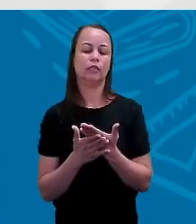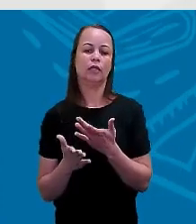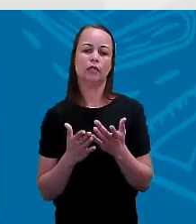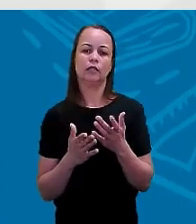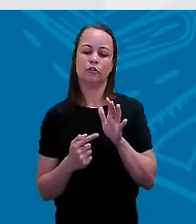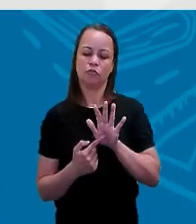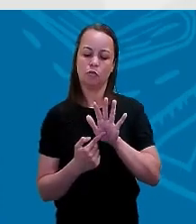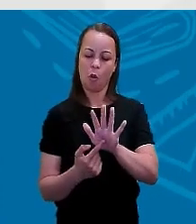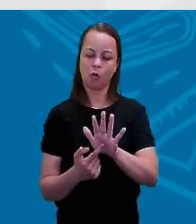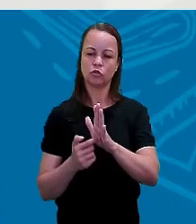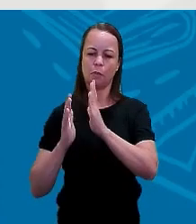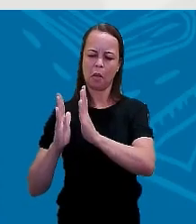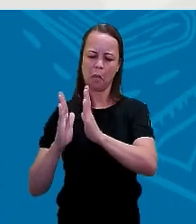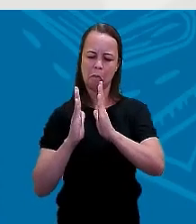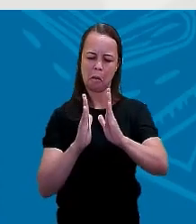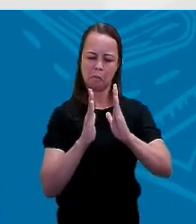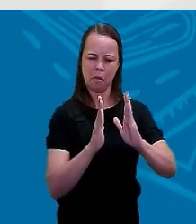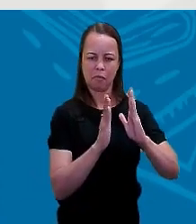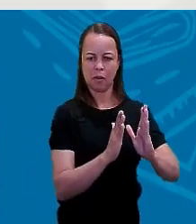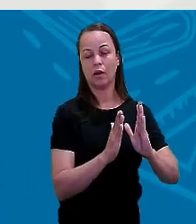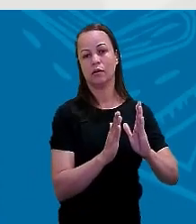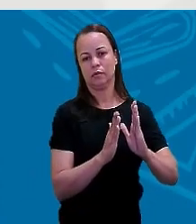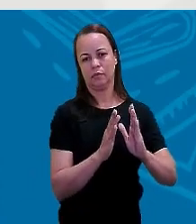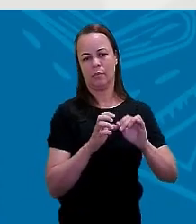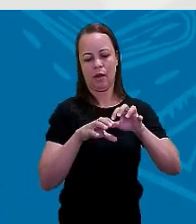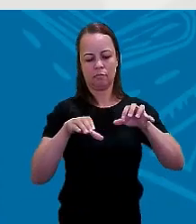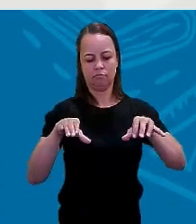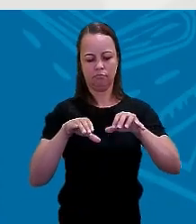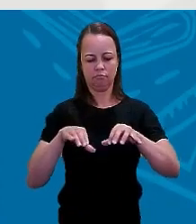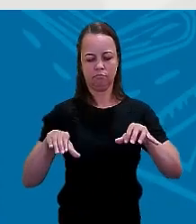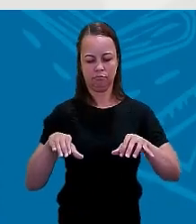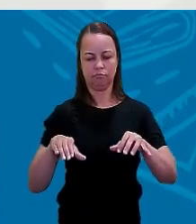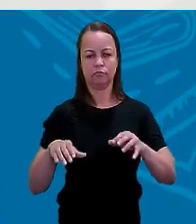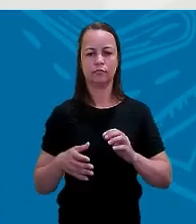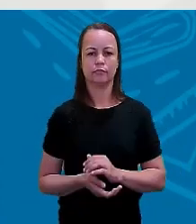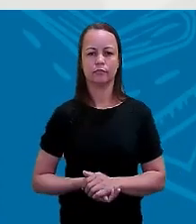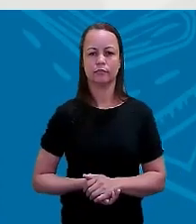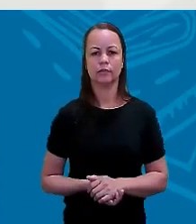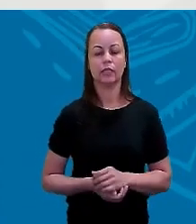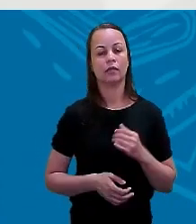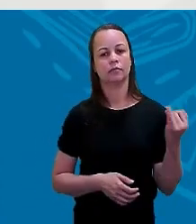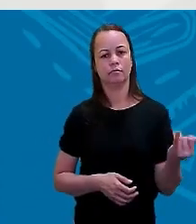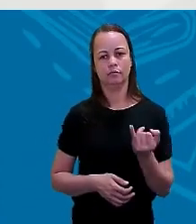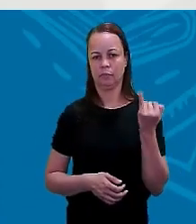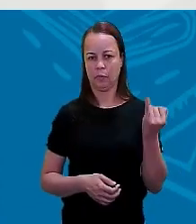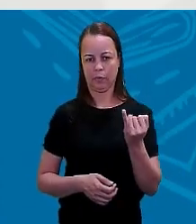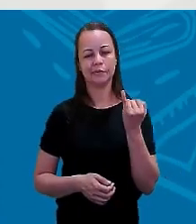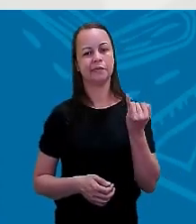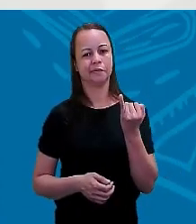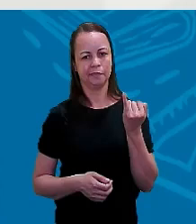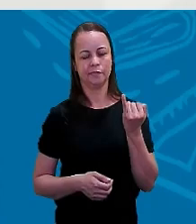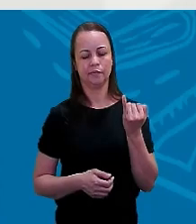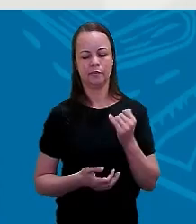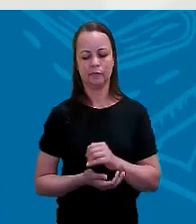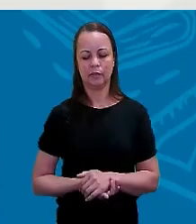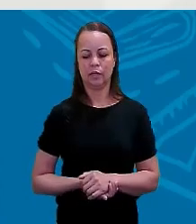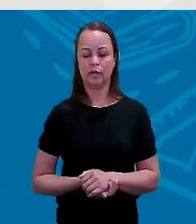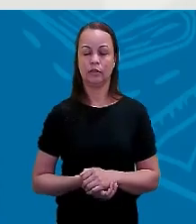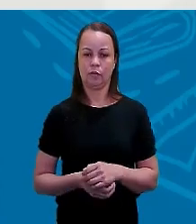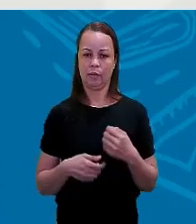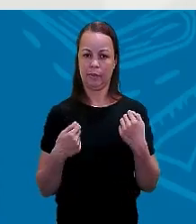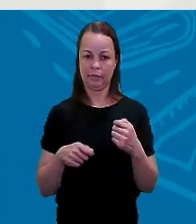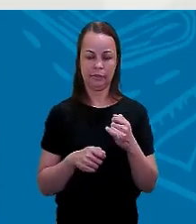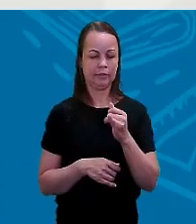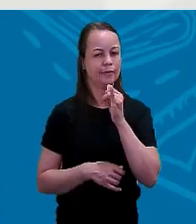justamente indicativos, né, para a separação desses lixos, eles são importantíssimos e a gente precisa dar